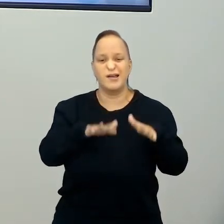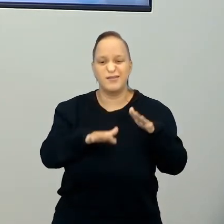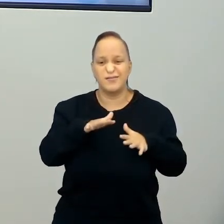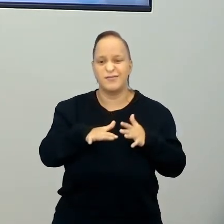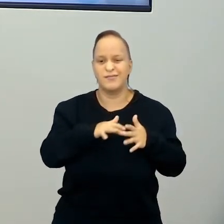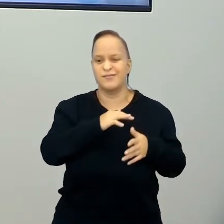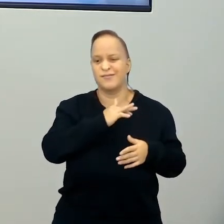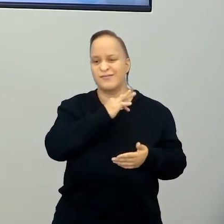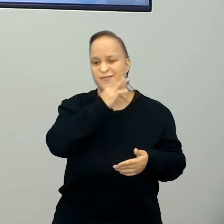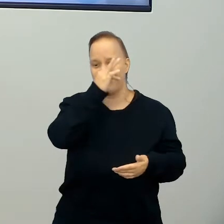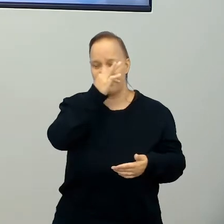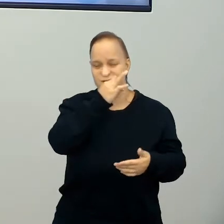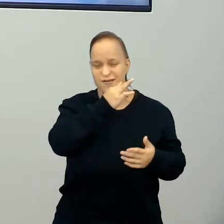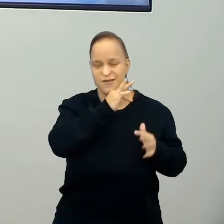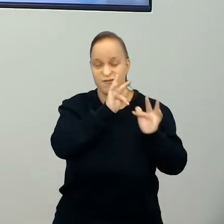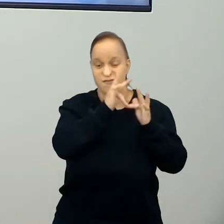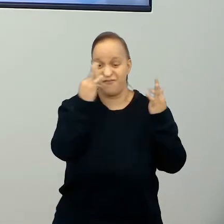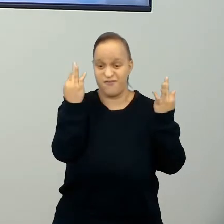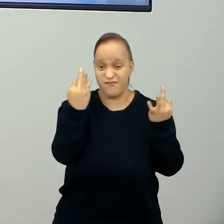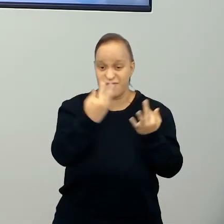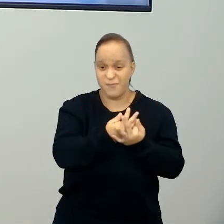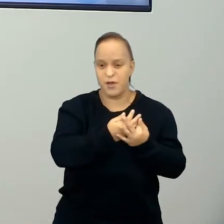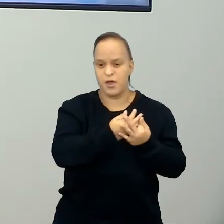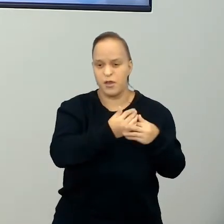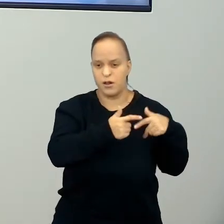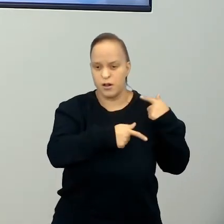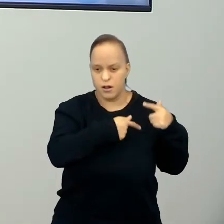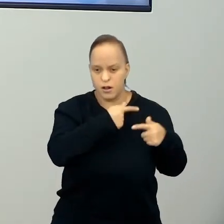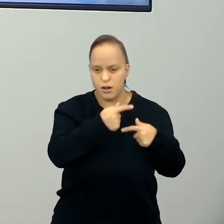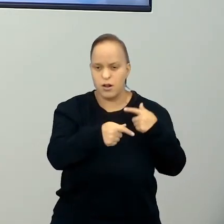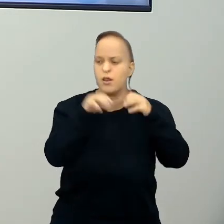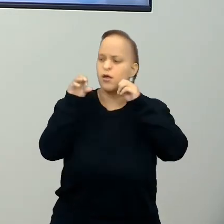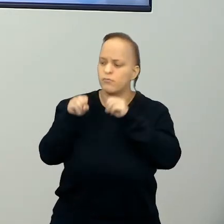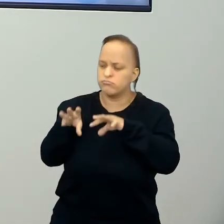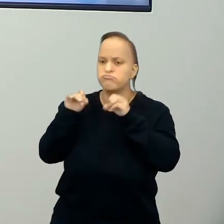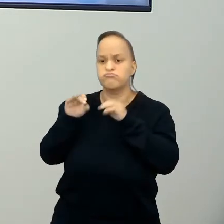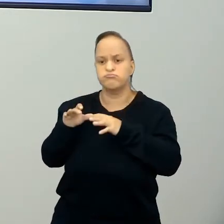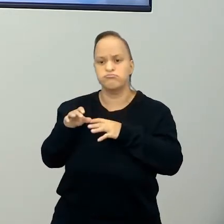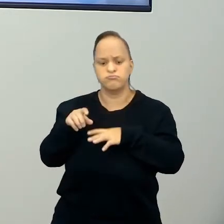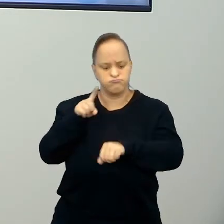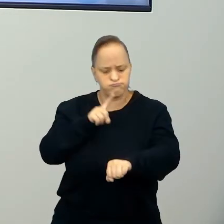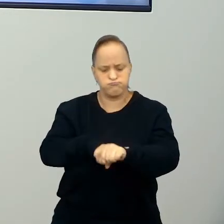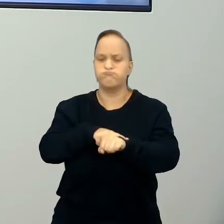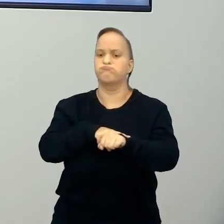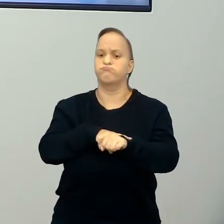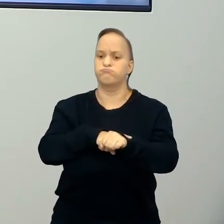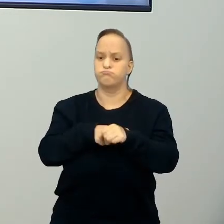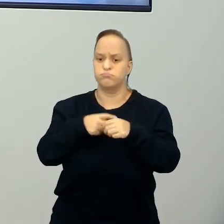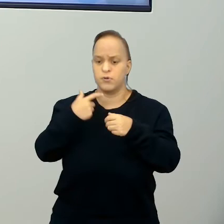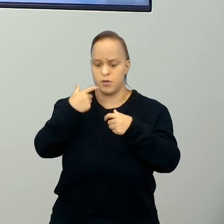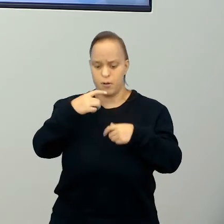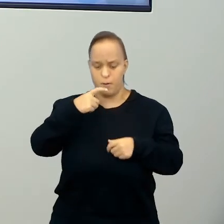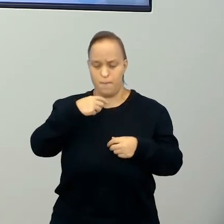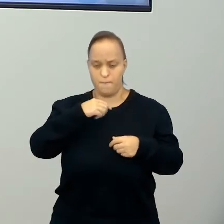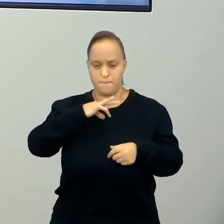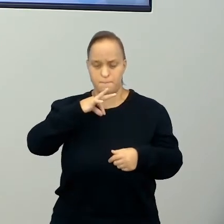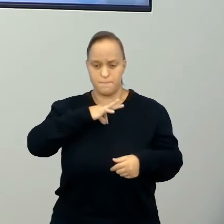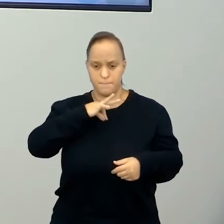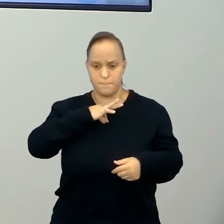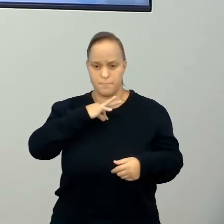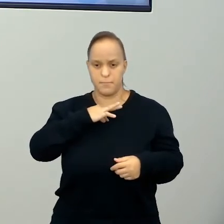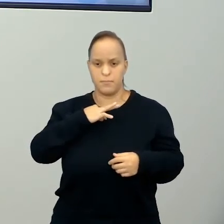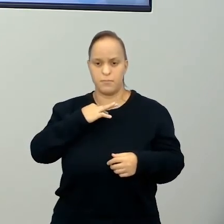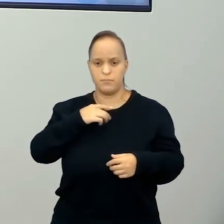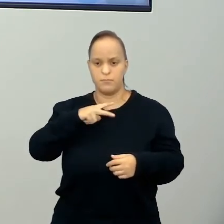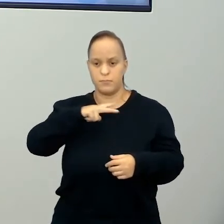mas chega um momento da nossa vida que a gente tem sim o poder da escolha sobre isso, né? Então a escola, nem todo mundo vai para a mesma, você pode